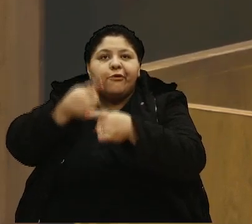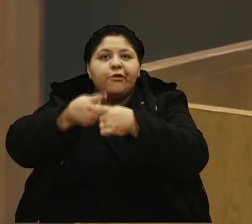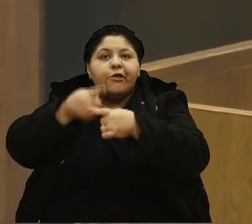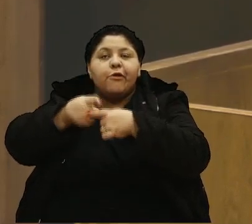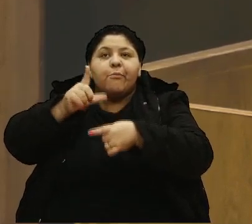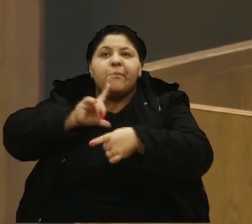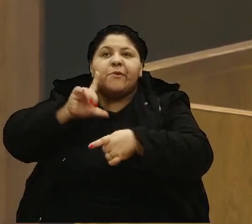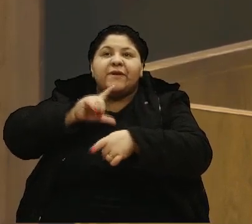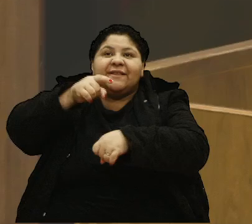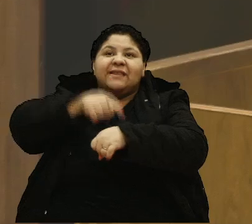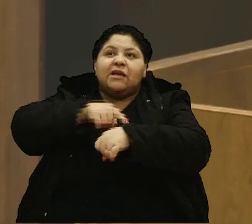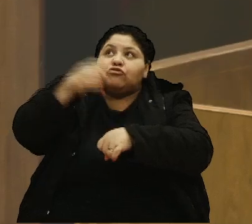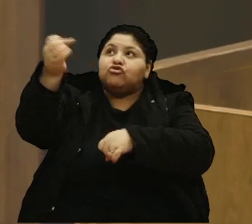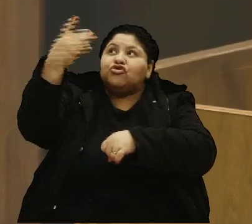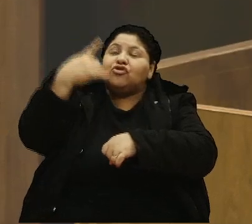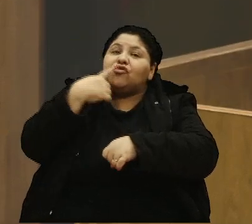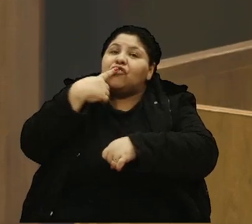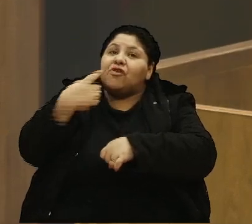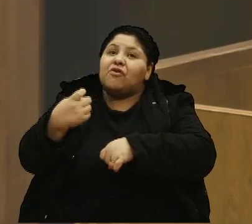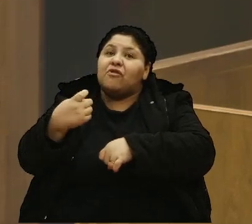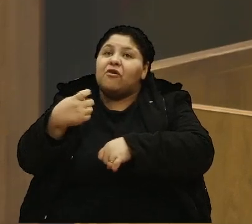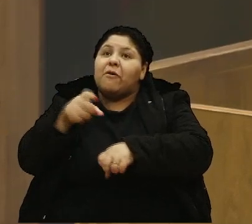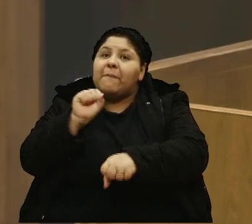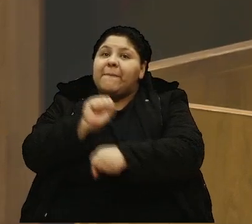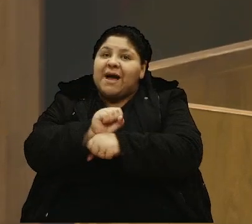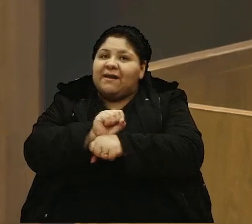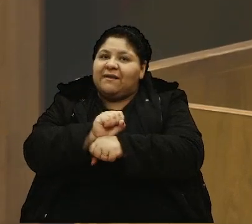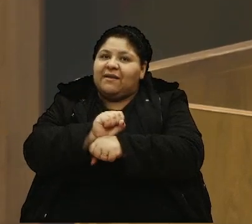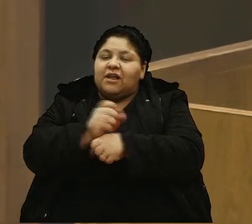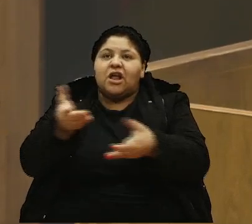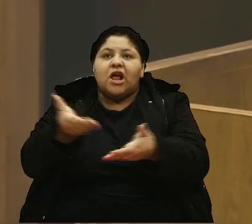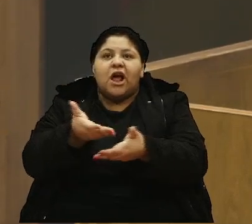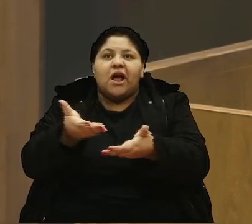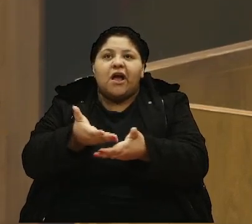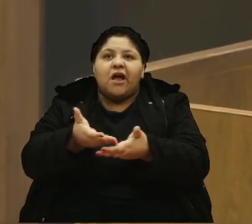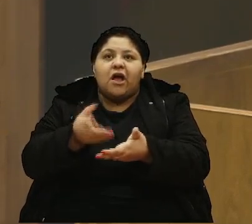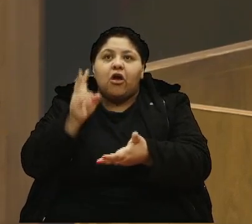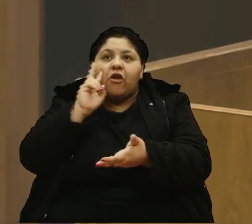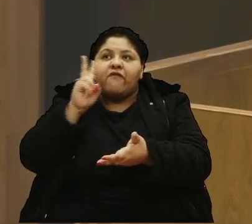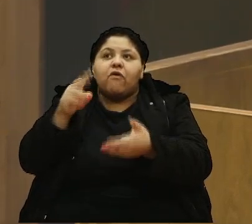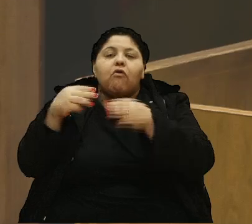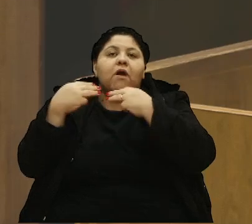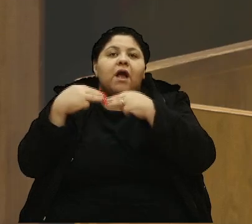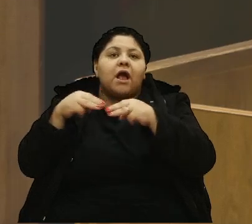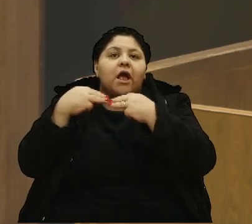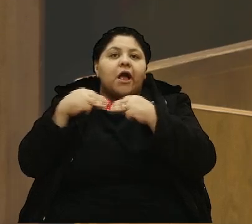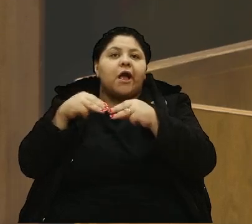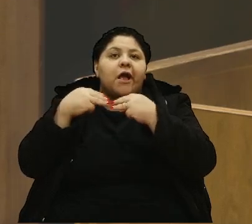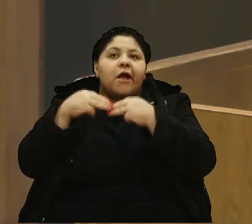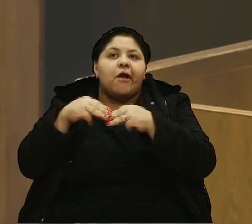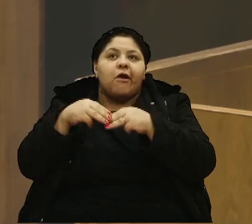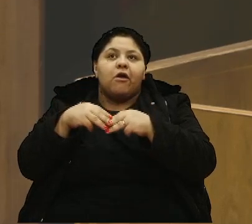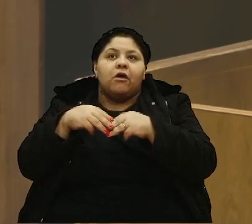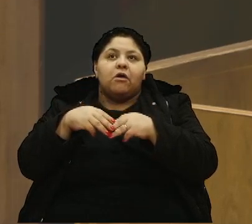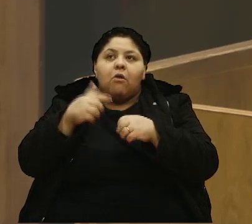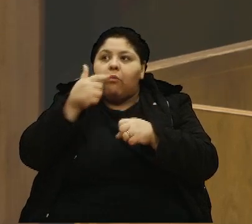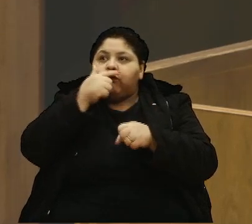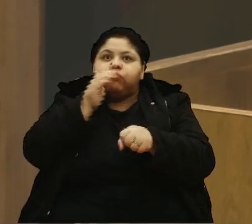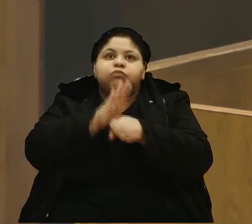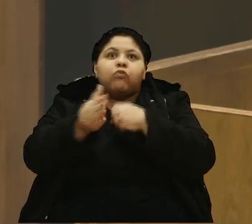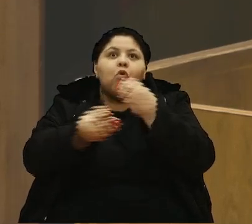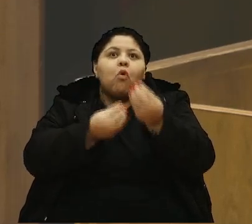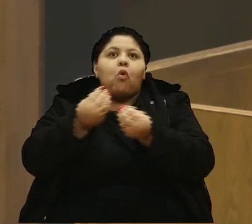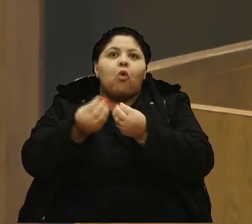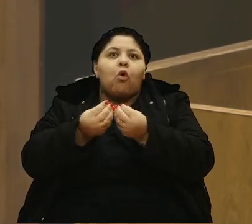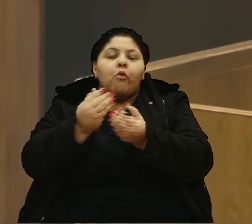tem um sinal vermelho, a aceleração para totalmente. Agora vamos ver um caminhão praticamente carregado. Como que ele